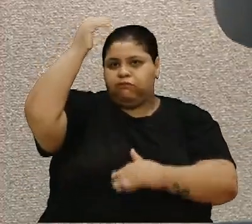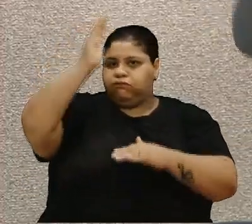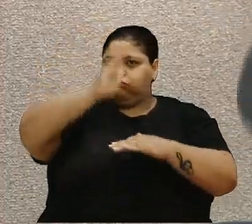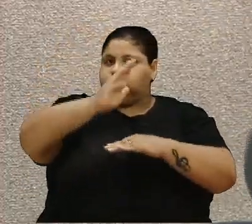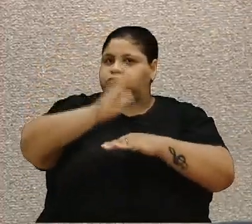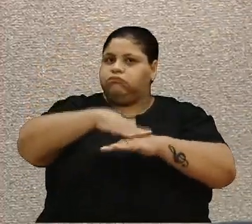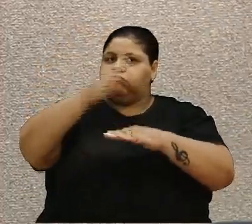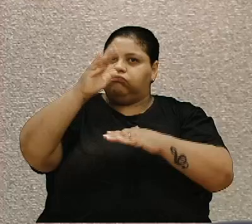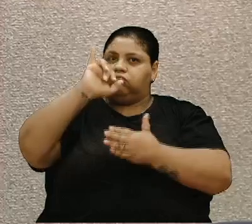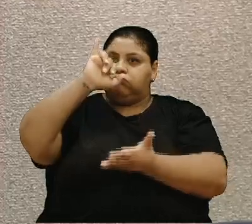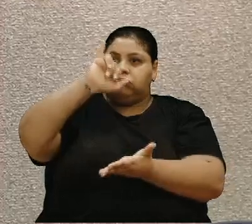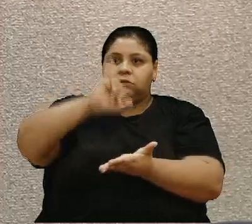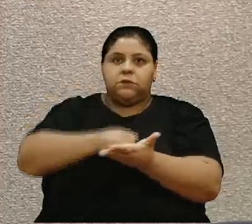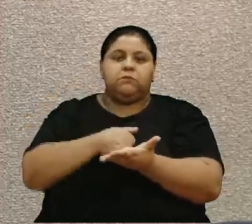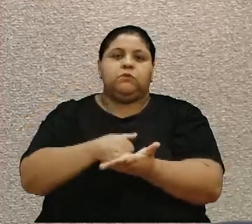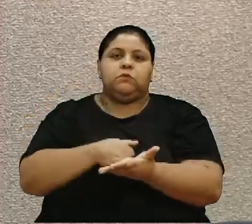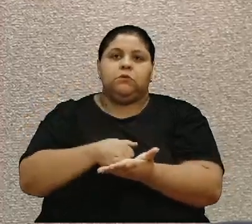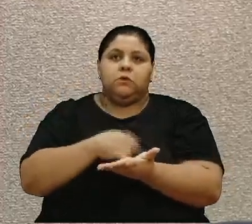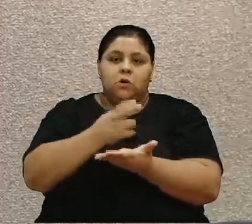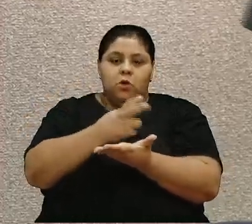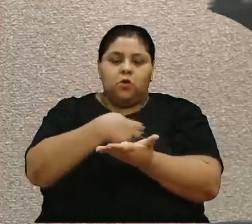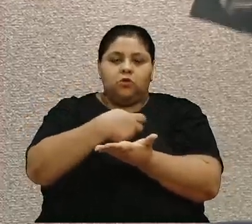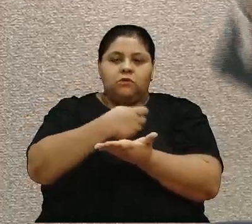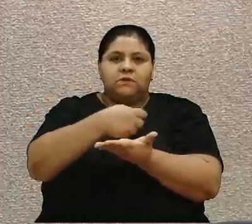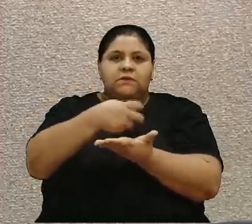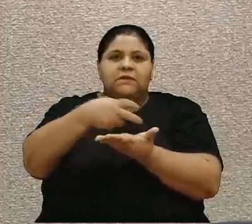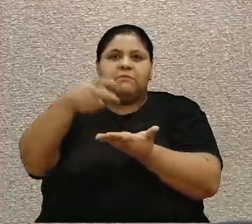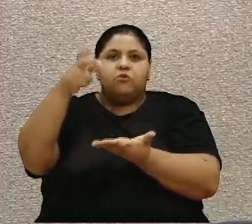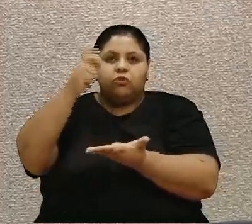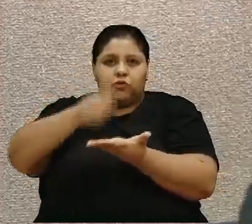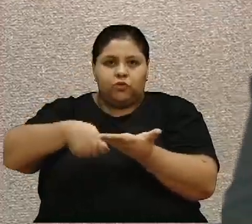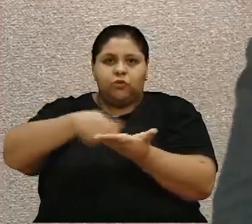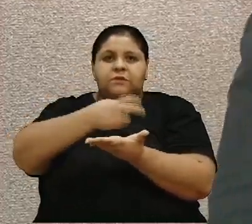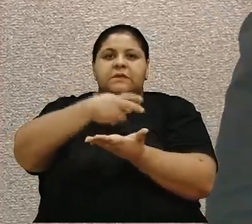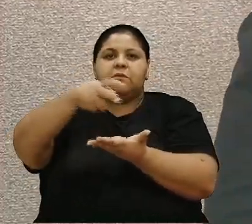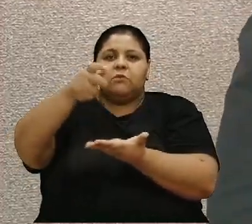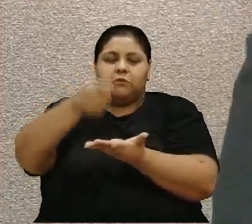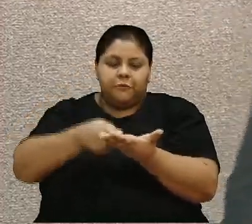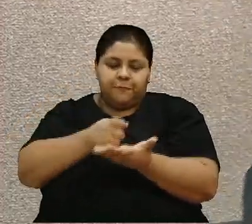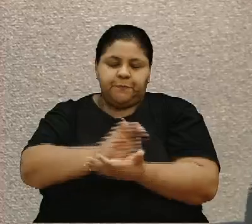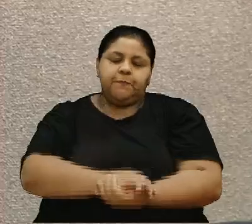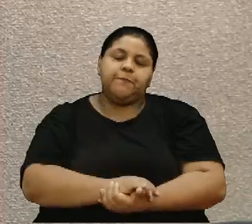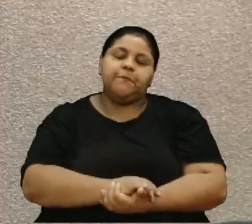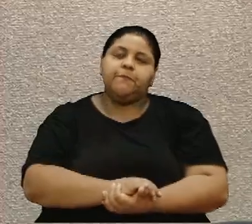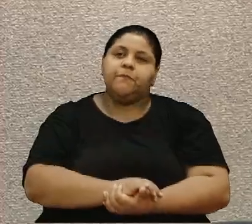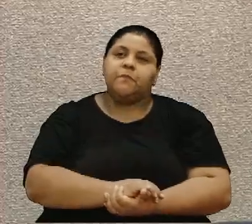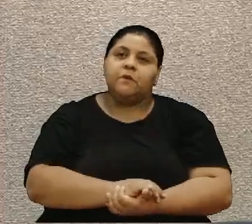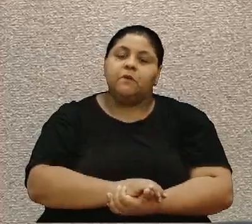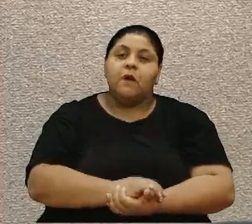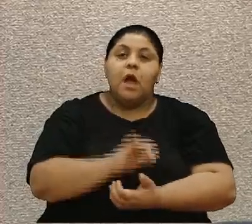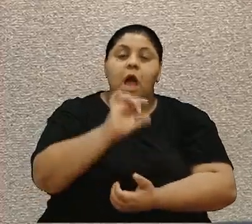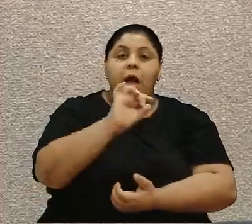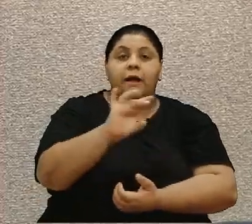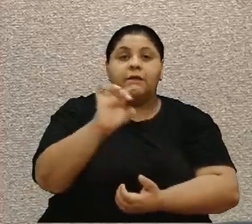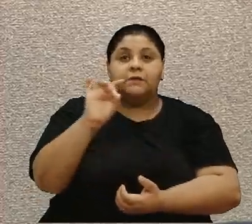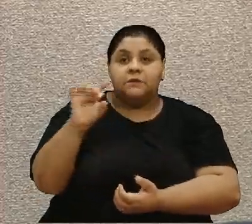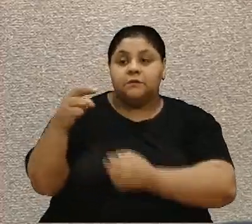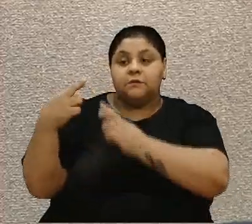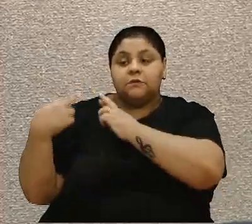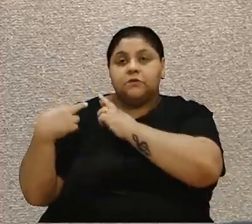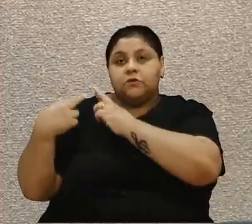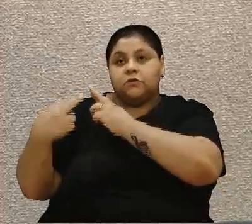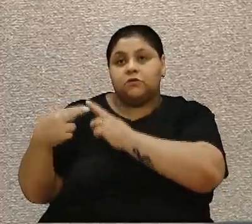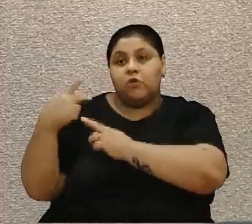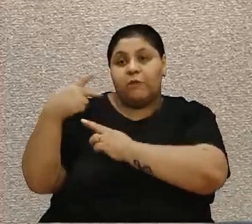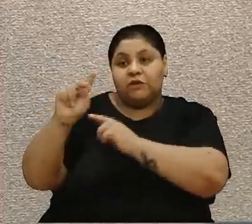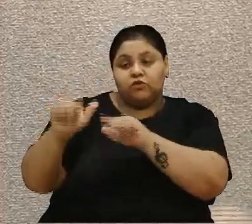carga tributária. E falando a respeito do que a vereadora comentou, cada um é responsável pelos